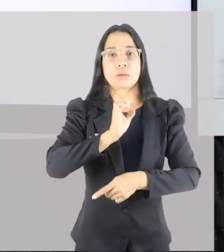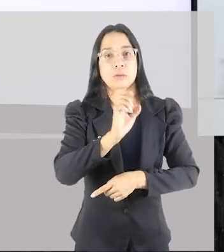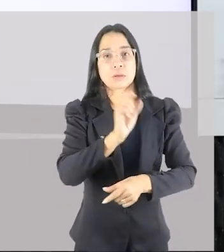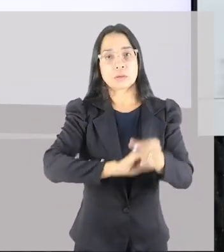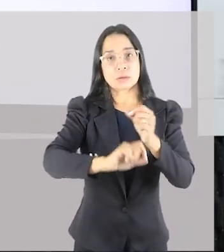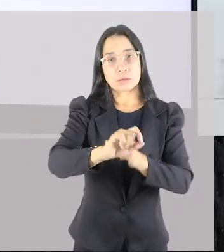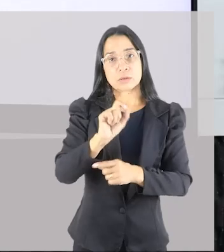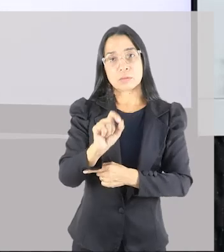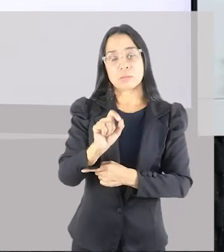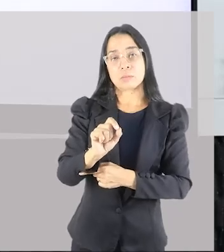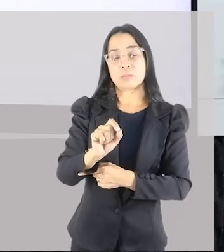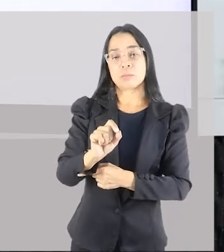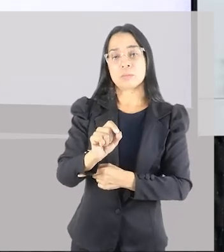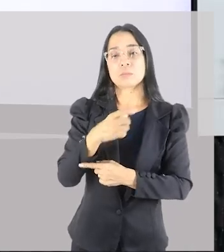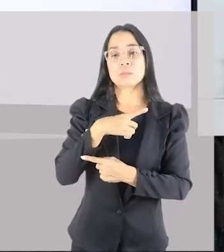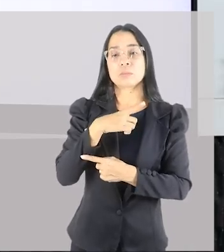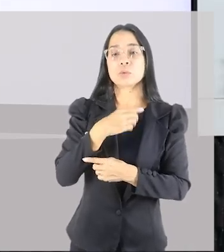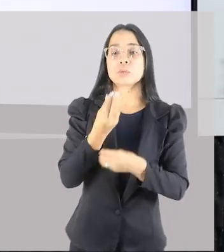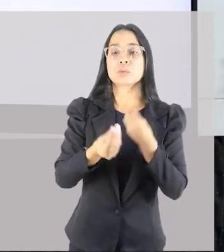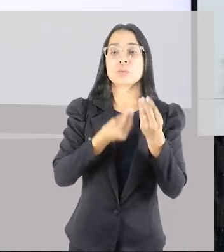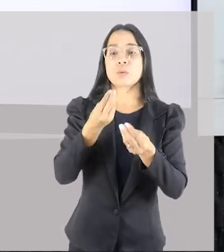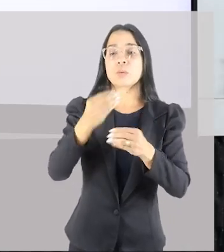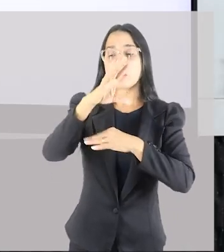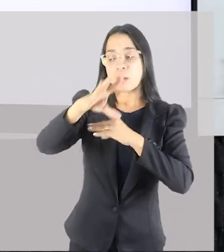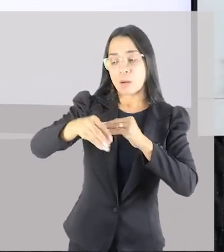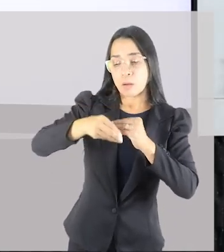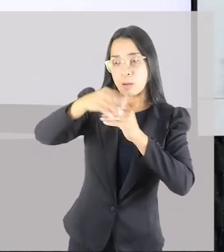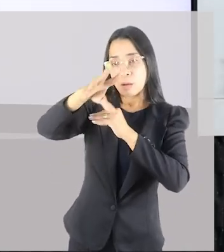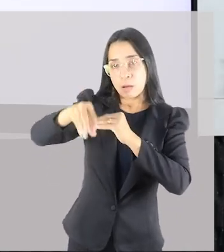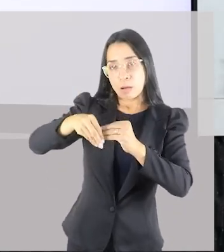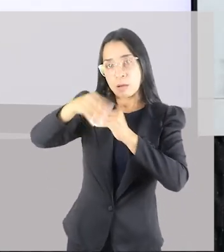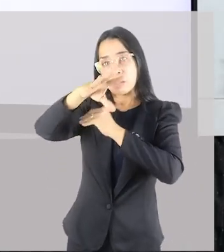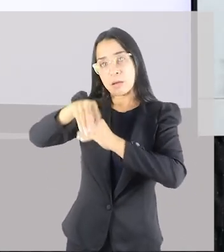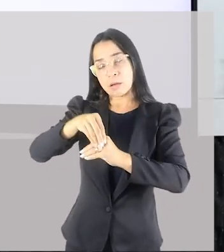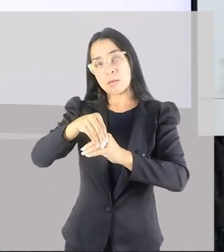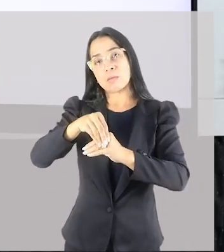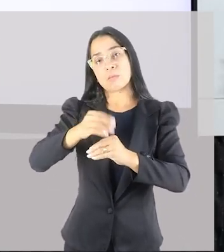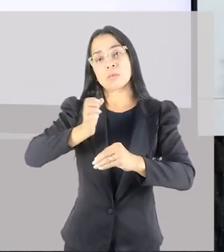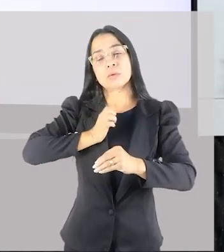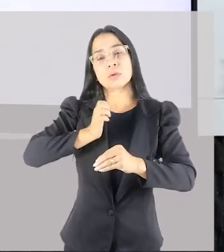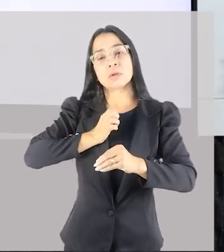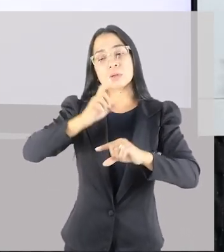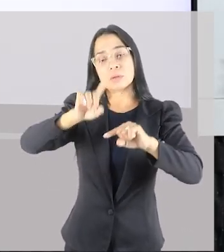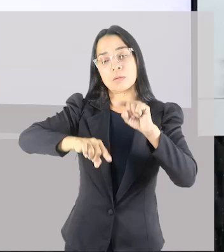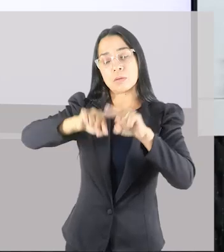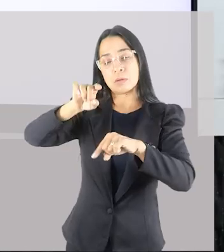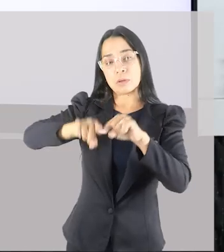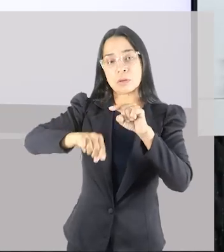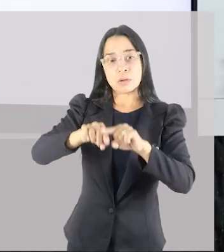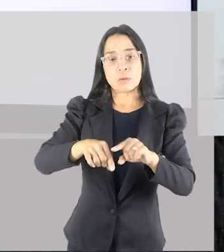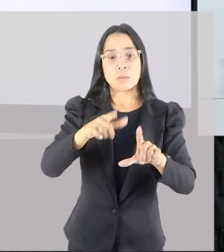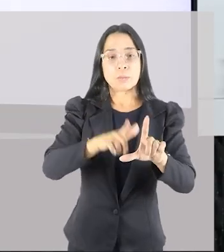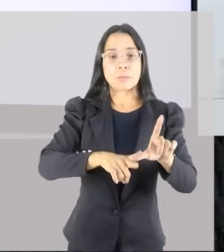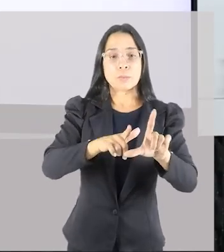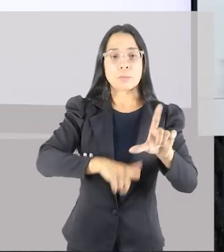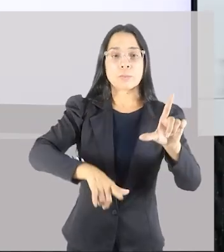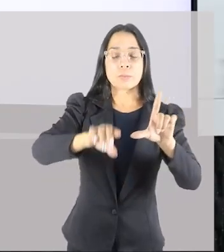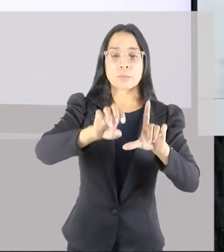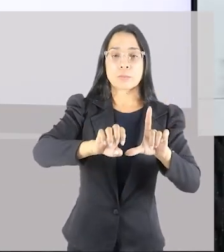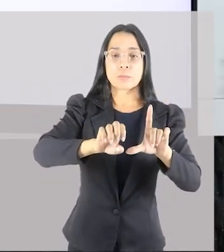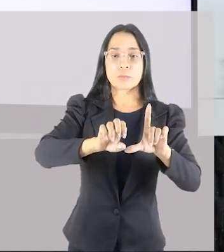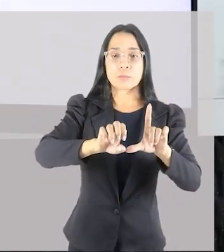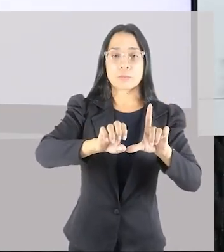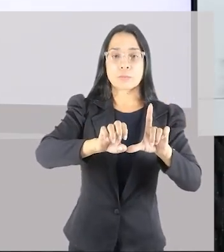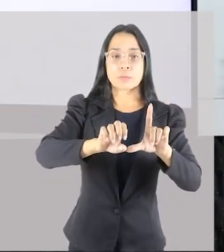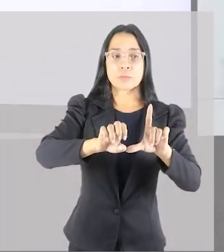exageradamente levado como acúmulo de riqueza material ser associal a desenvolvimento do país também não então